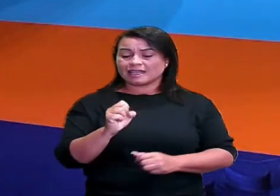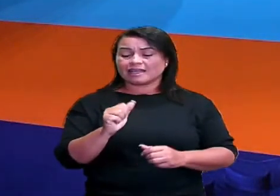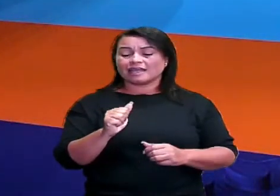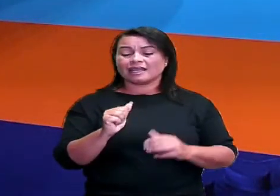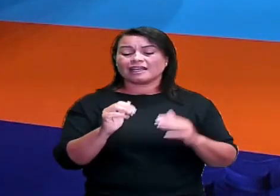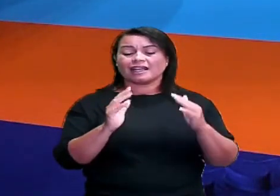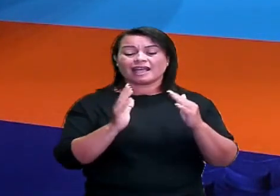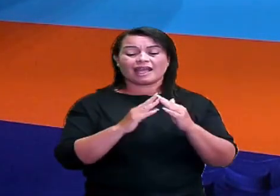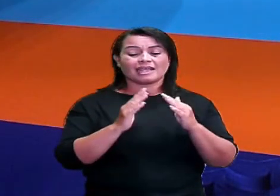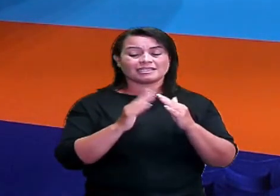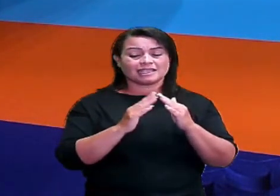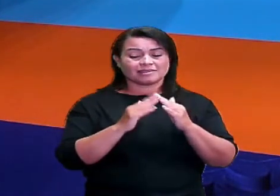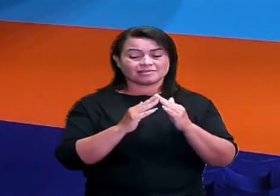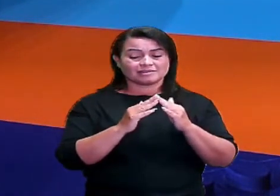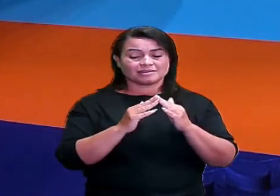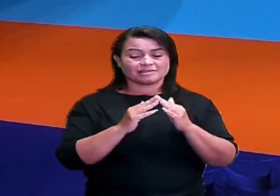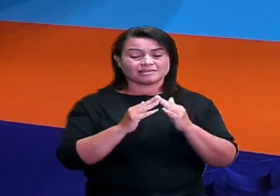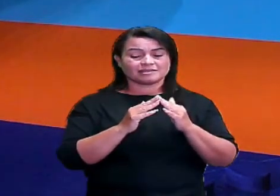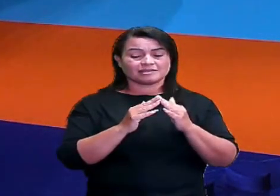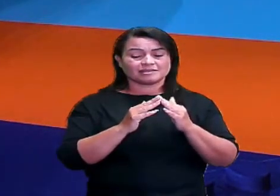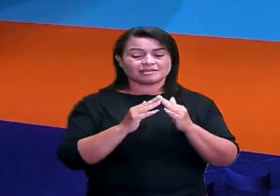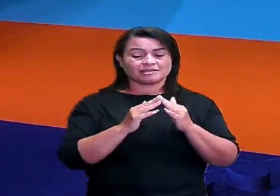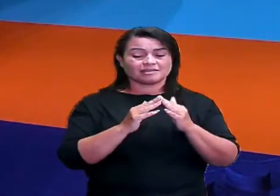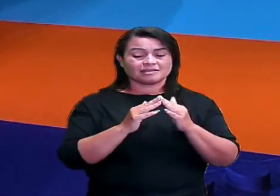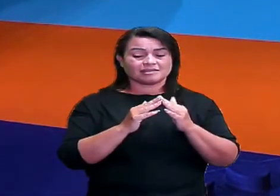Casa, aqui ó, tem casa.